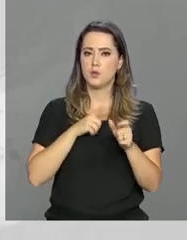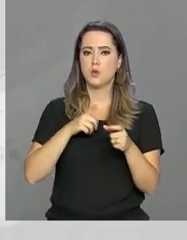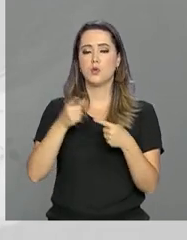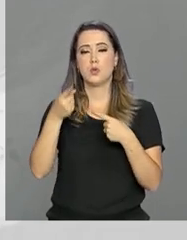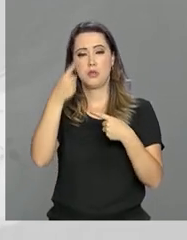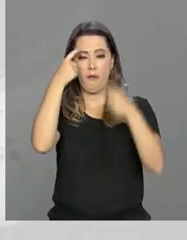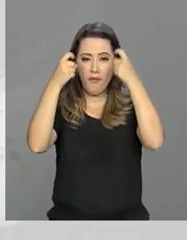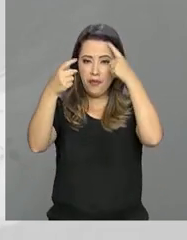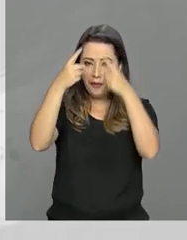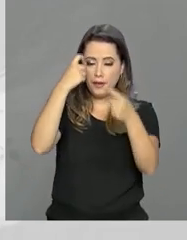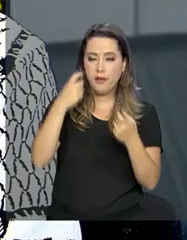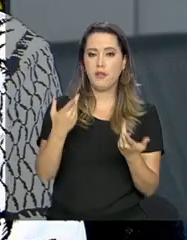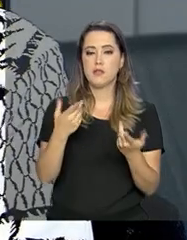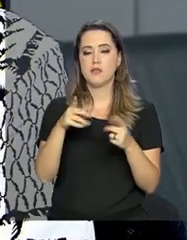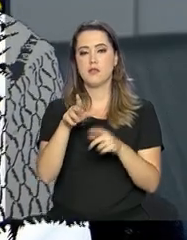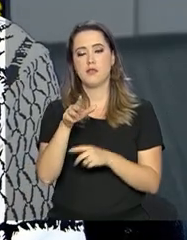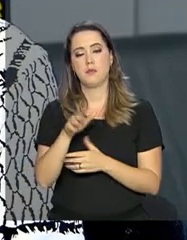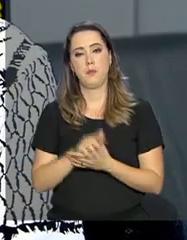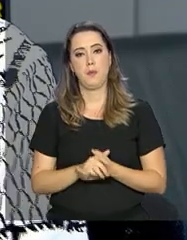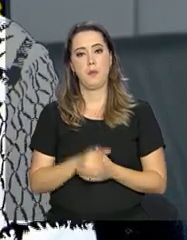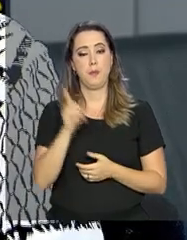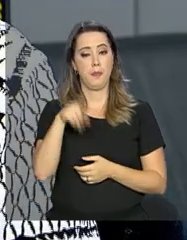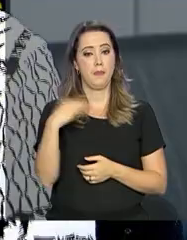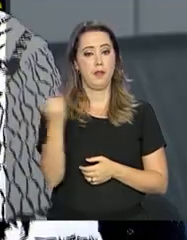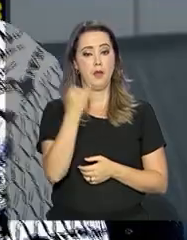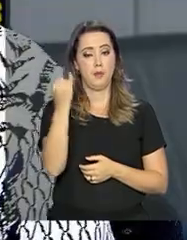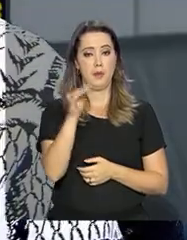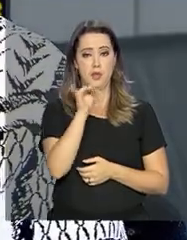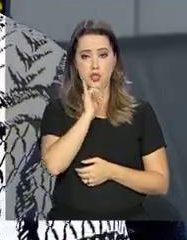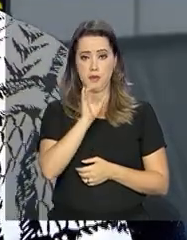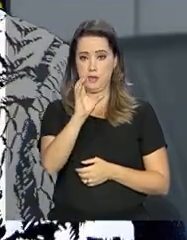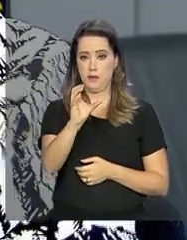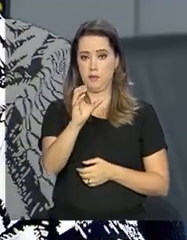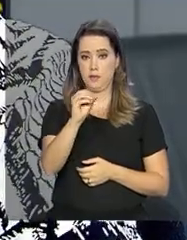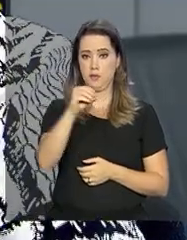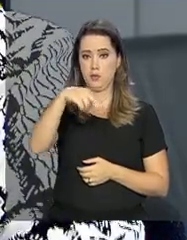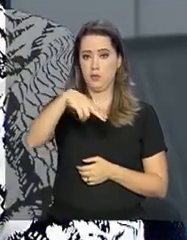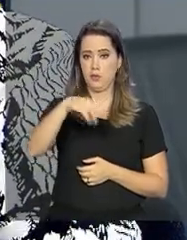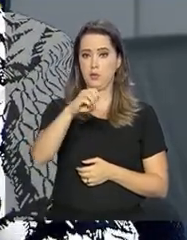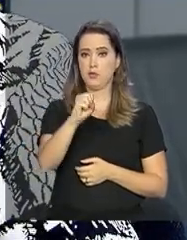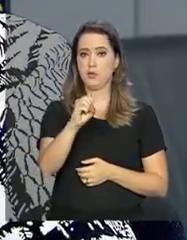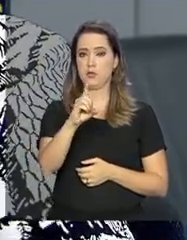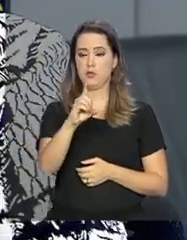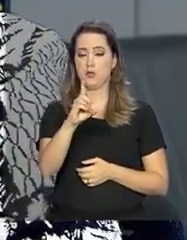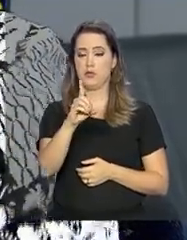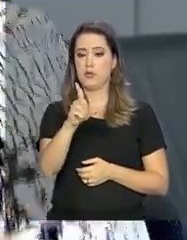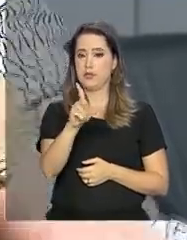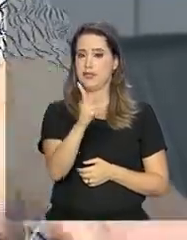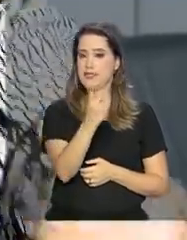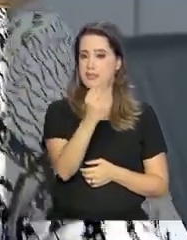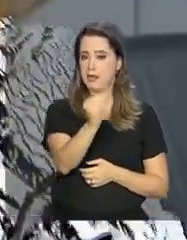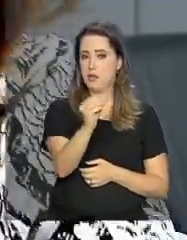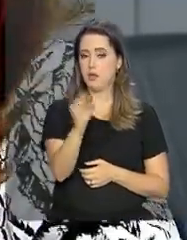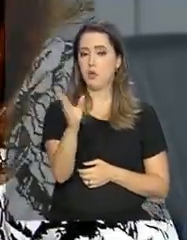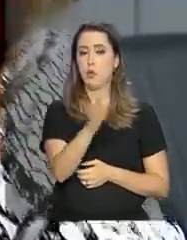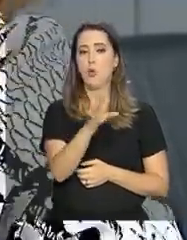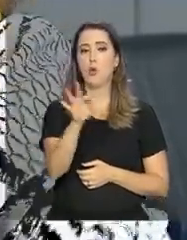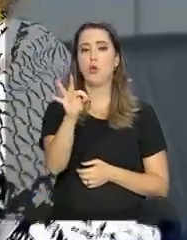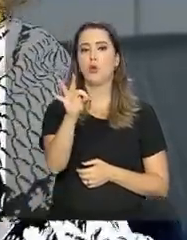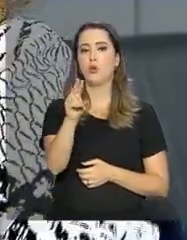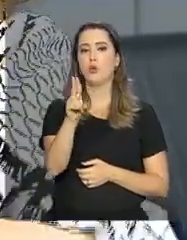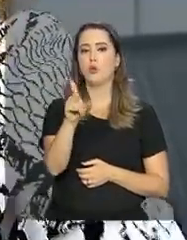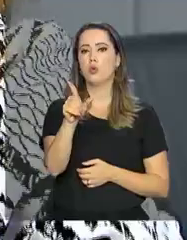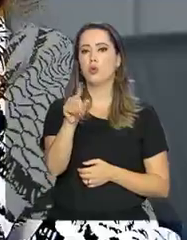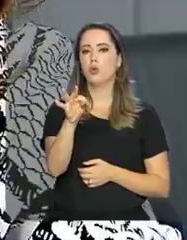como conselho tutelar é muito importante que o conselho tutelar é formado por pessoas que estão lá no território